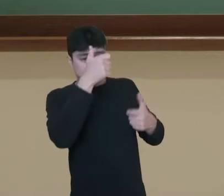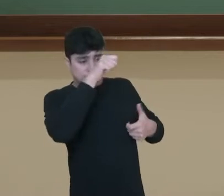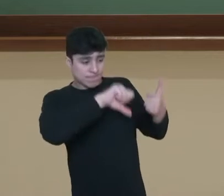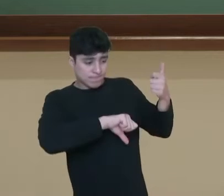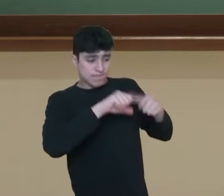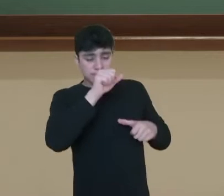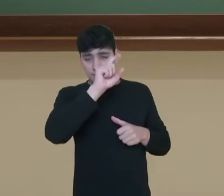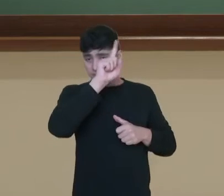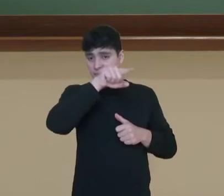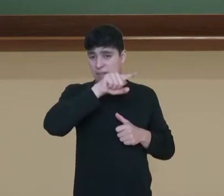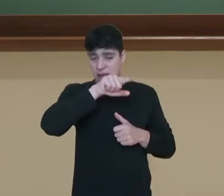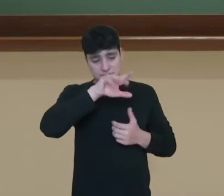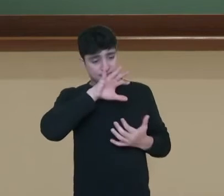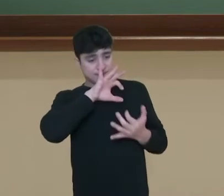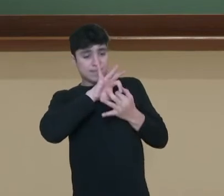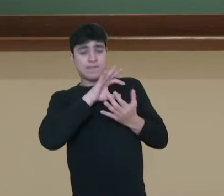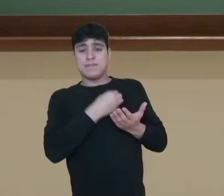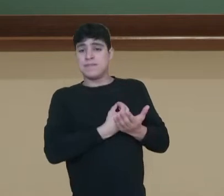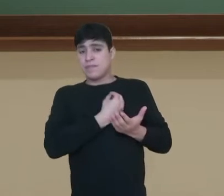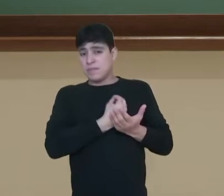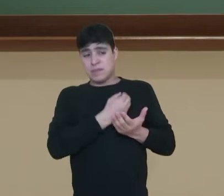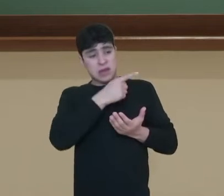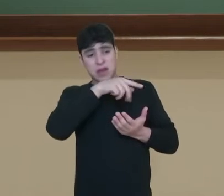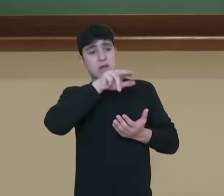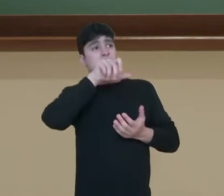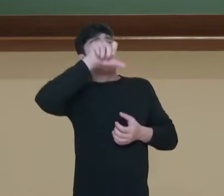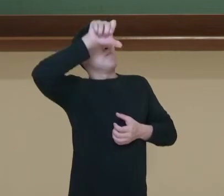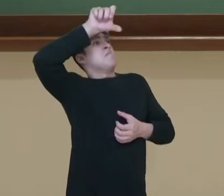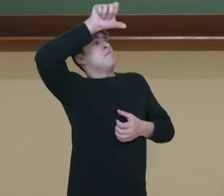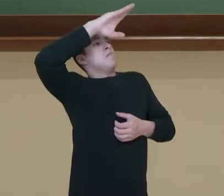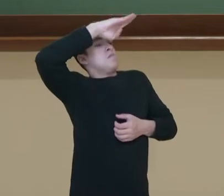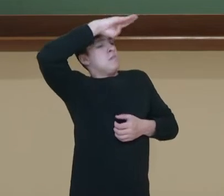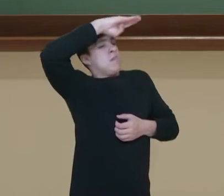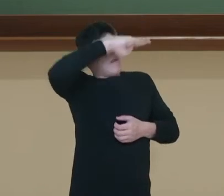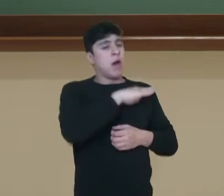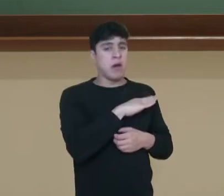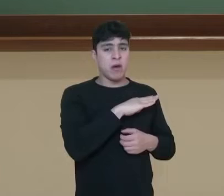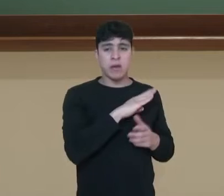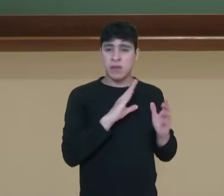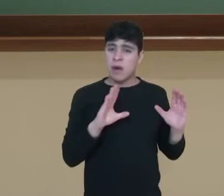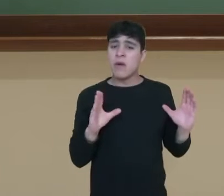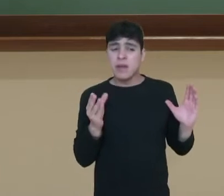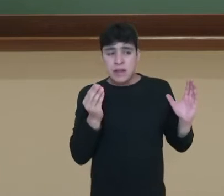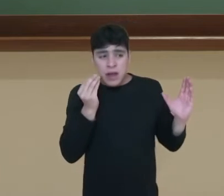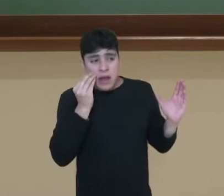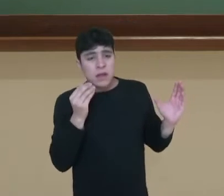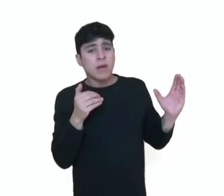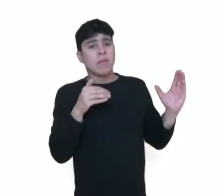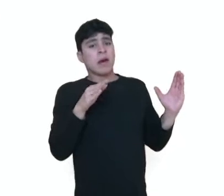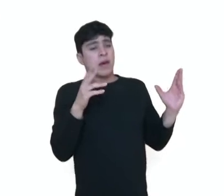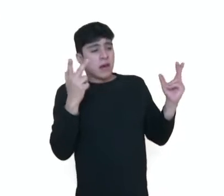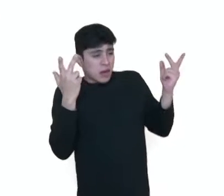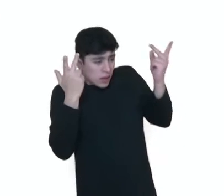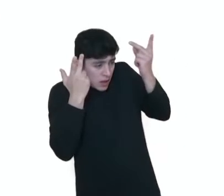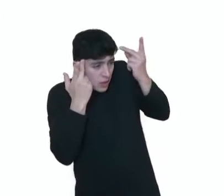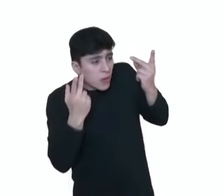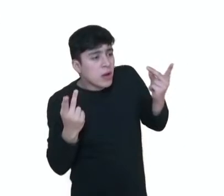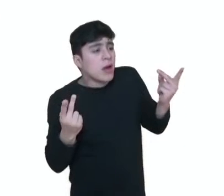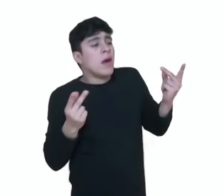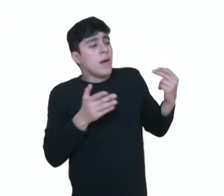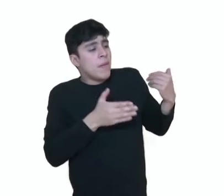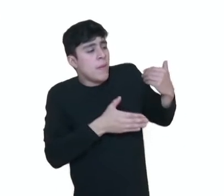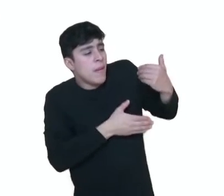esse monstro de 7 cabeças, e tentar tornar elas como uma coisa natural, menos estressante.